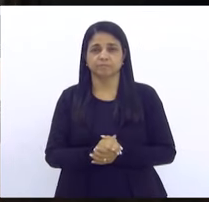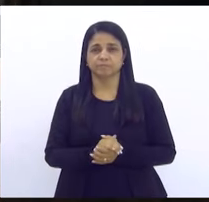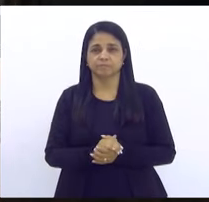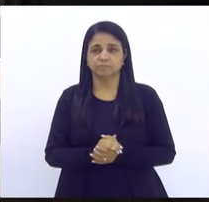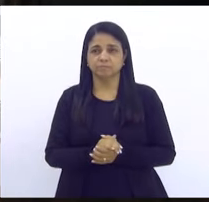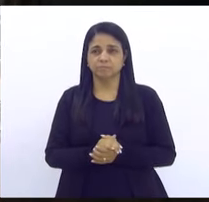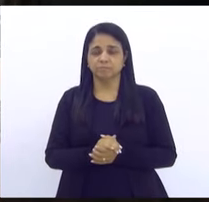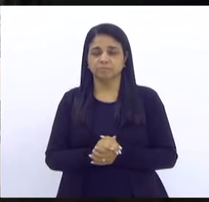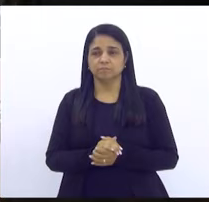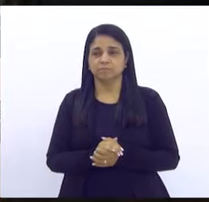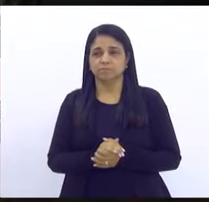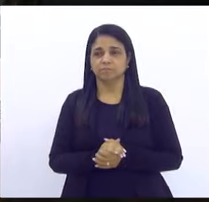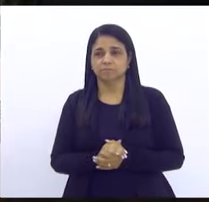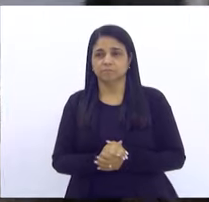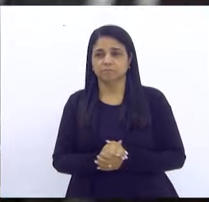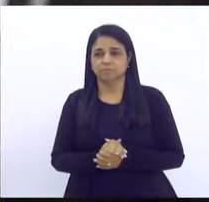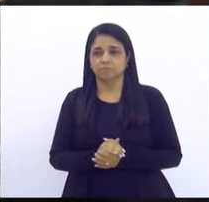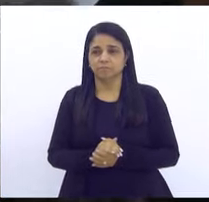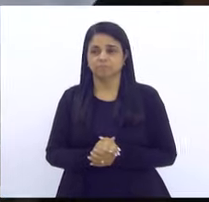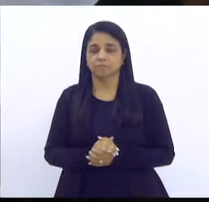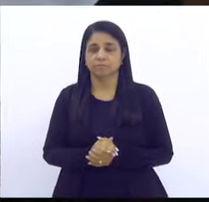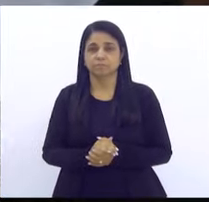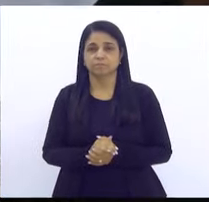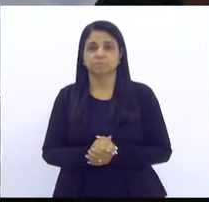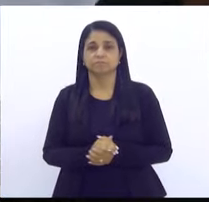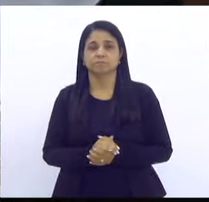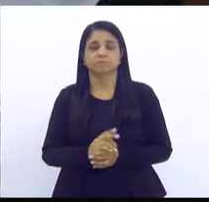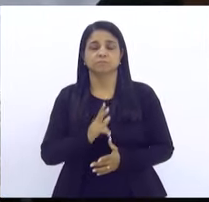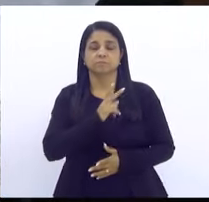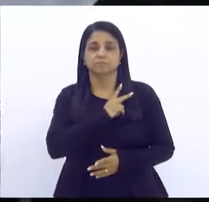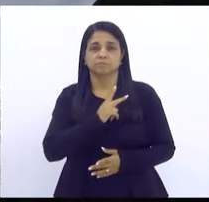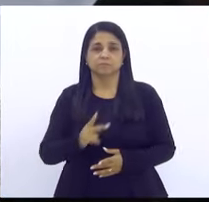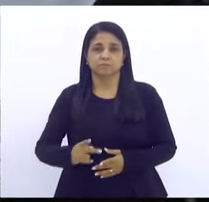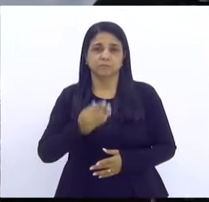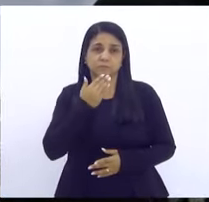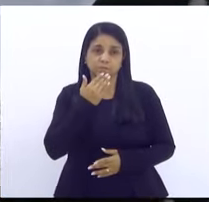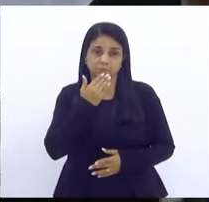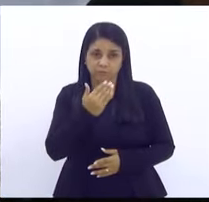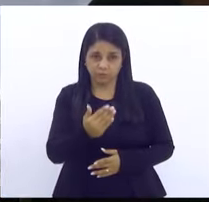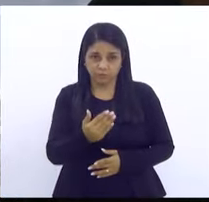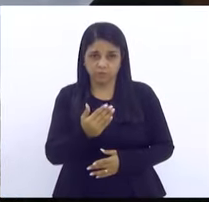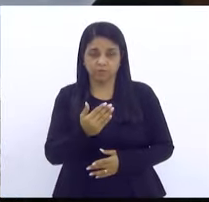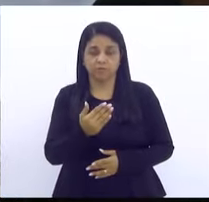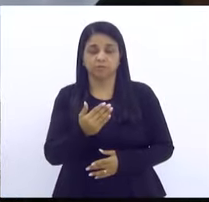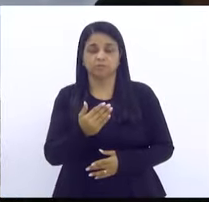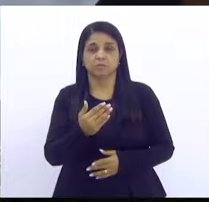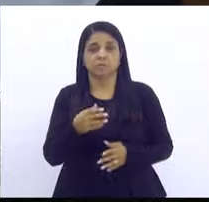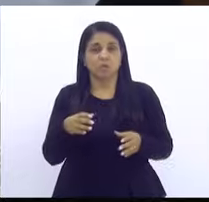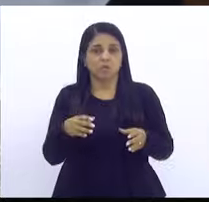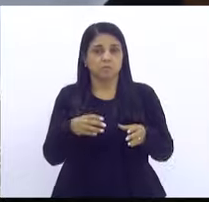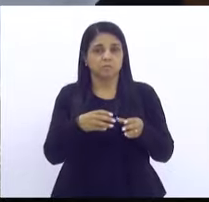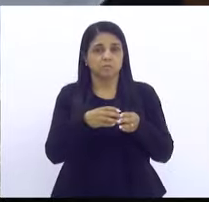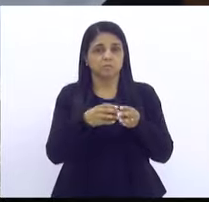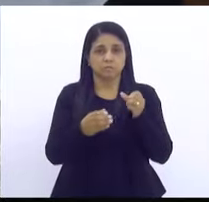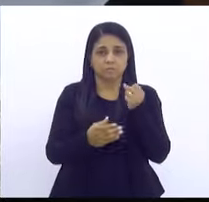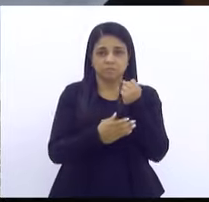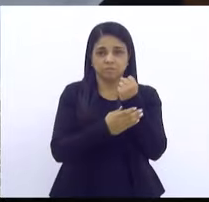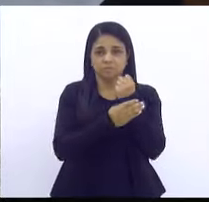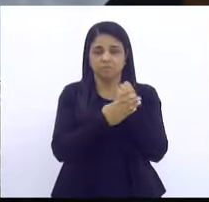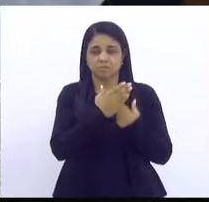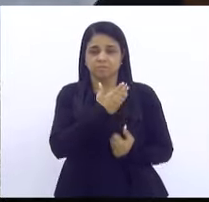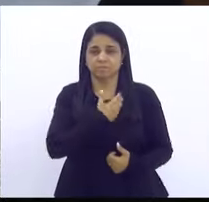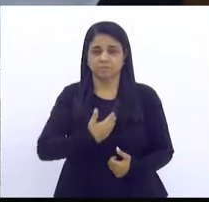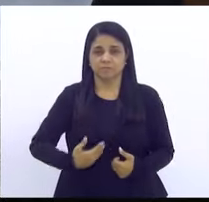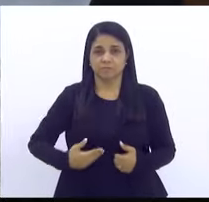Por gentileza. Senhora presidente, eu só gostaria de pedir que a Comissão de Segurança Pública pudesse